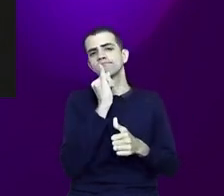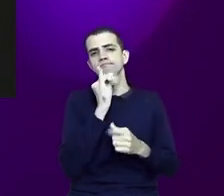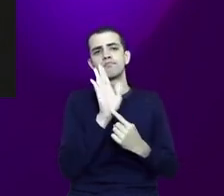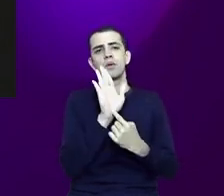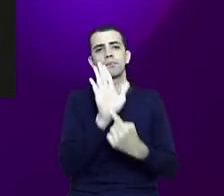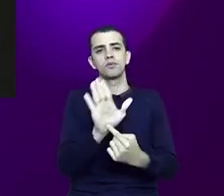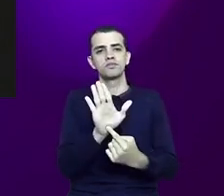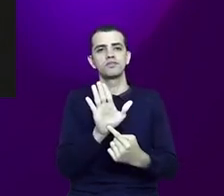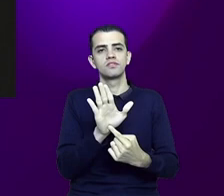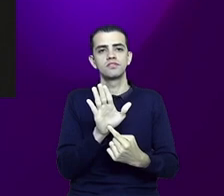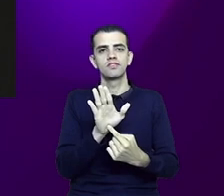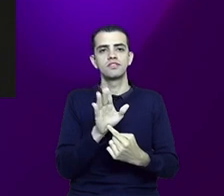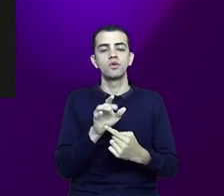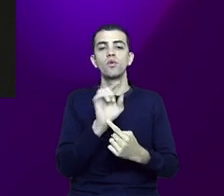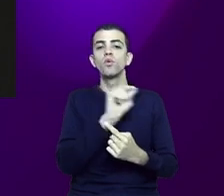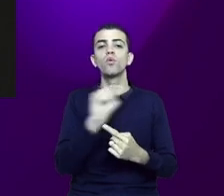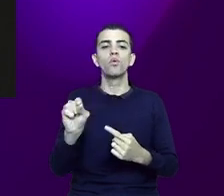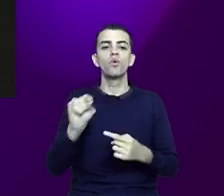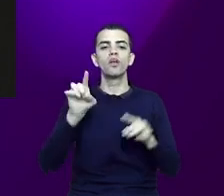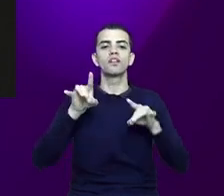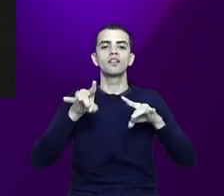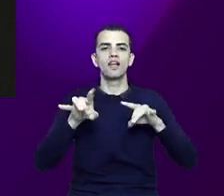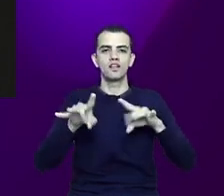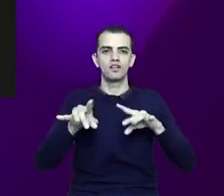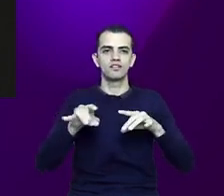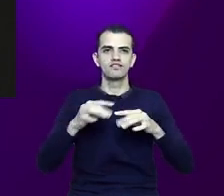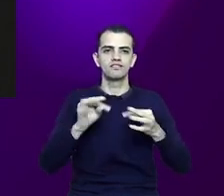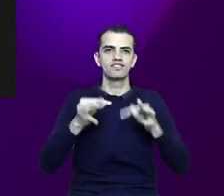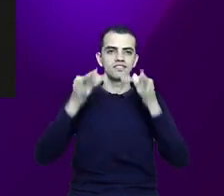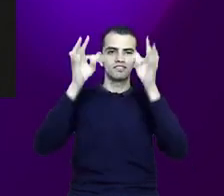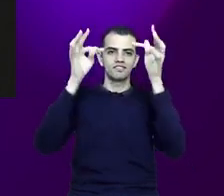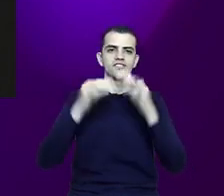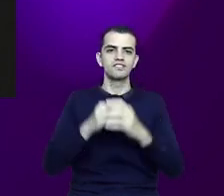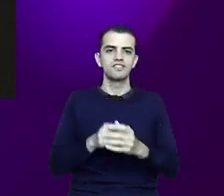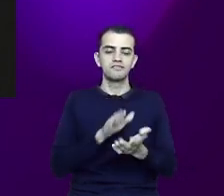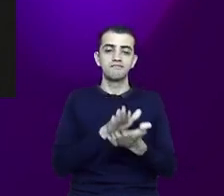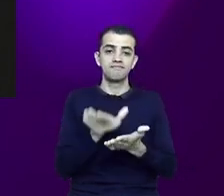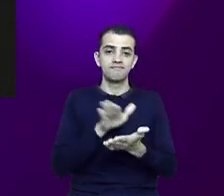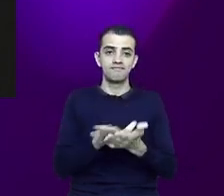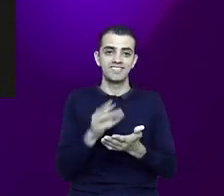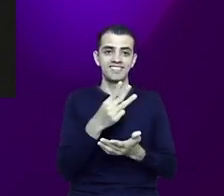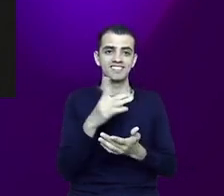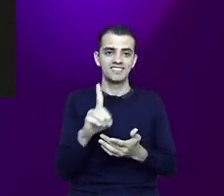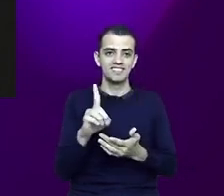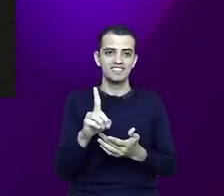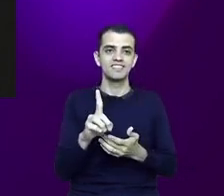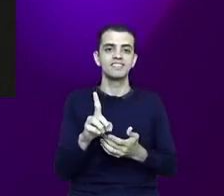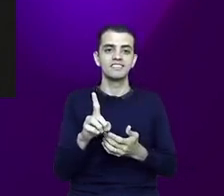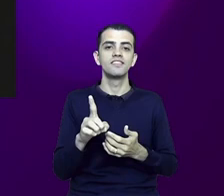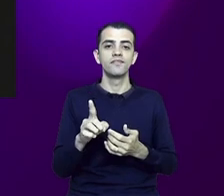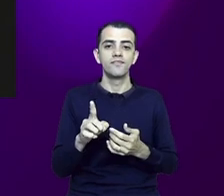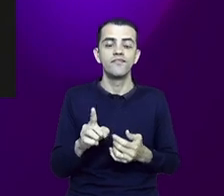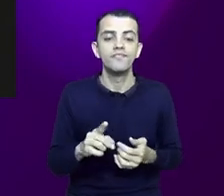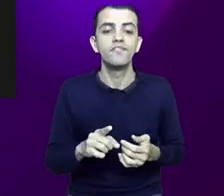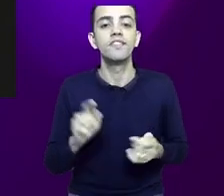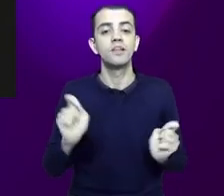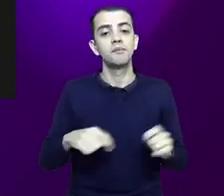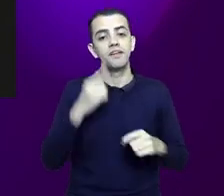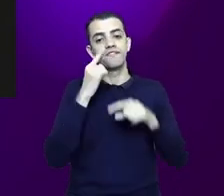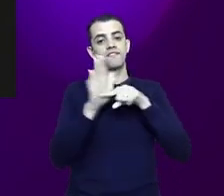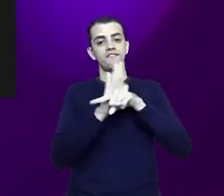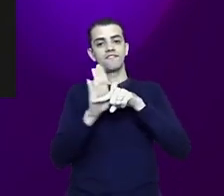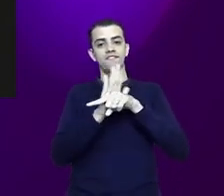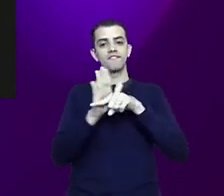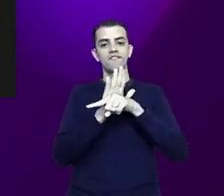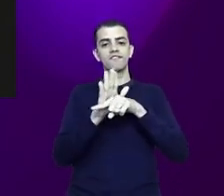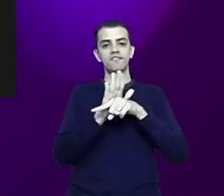do que são essas tecnologias, a impressão 3D, no caso da prótese, para fazer uma avaliação da retroversão,